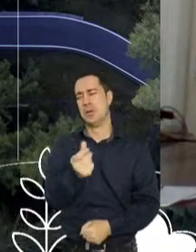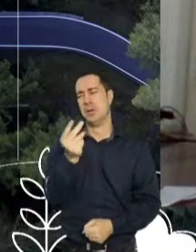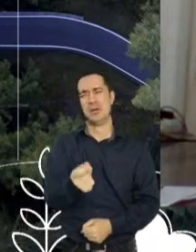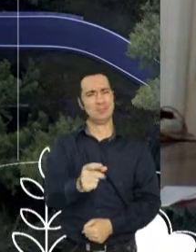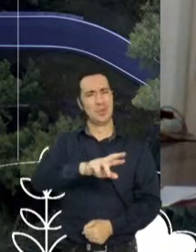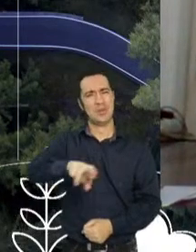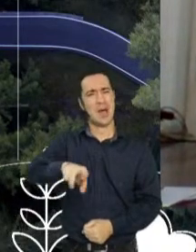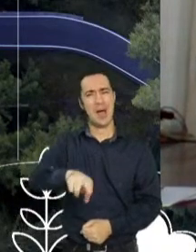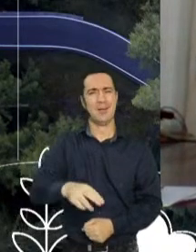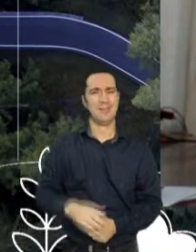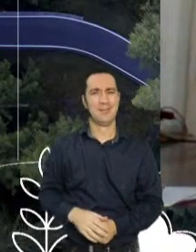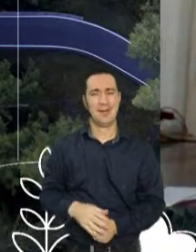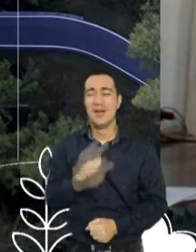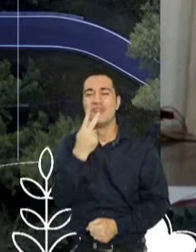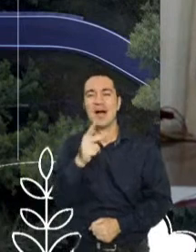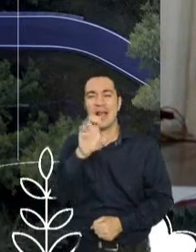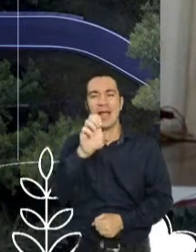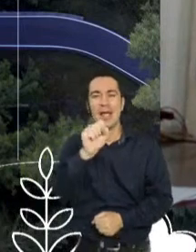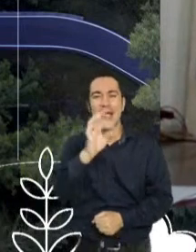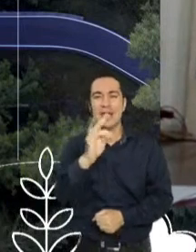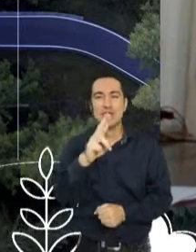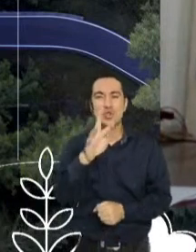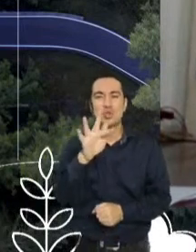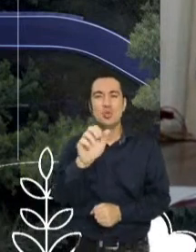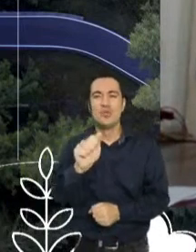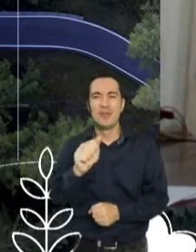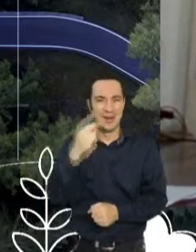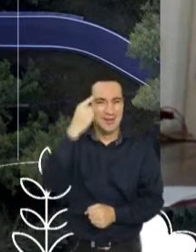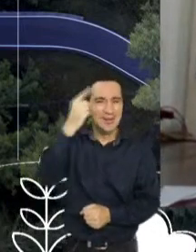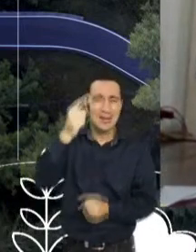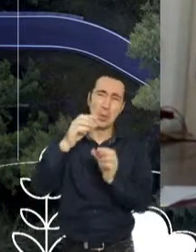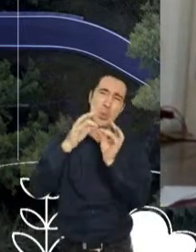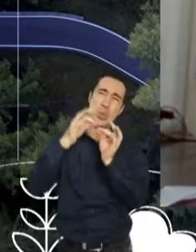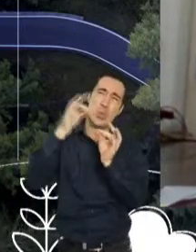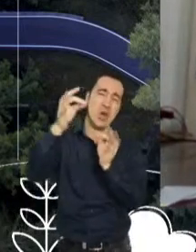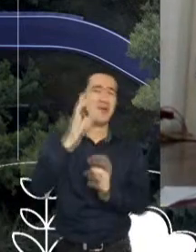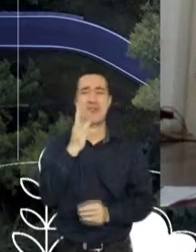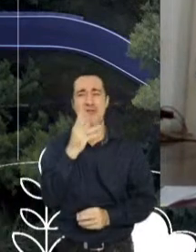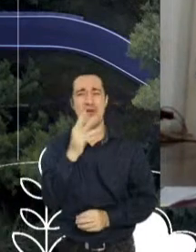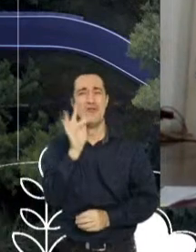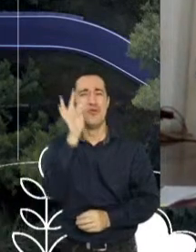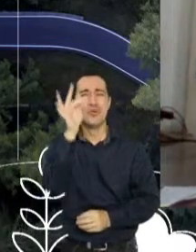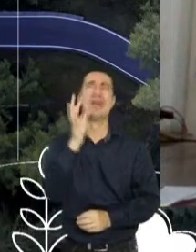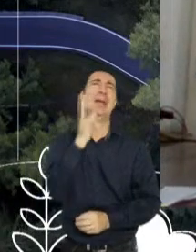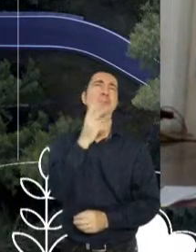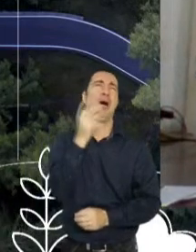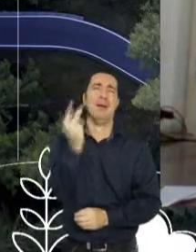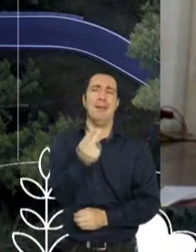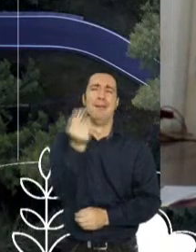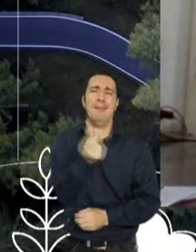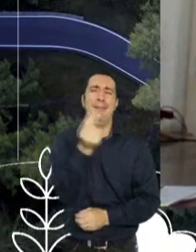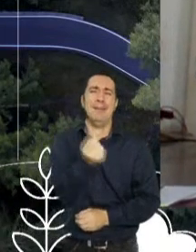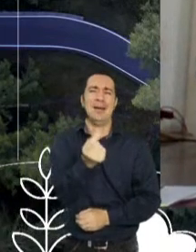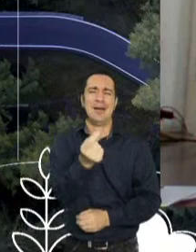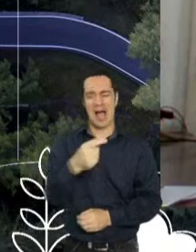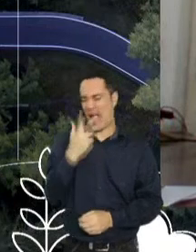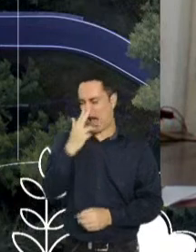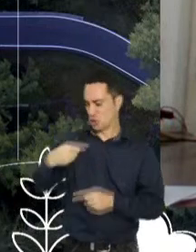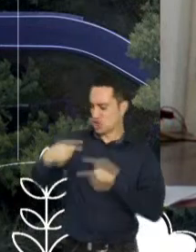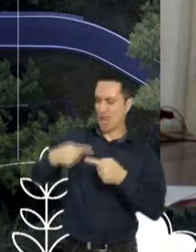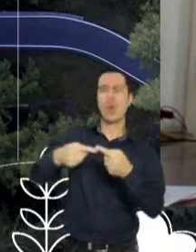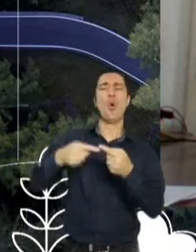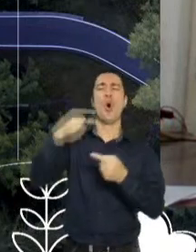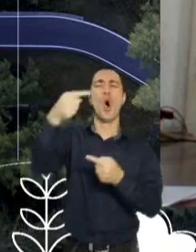gente fala de gás de efeito estufa, a gente joga lá para o polo, longe, né? E que demora muito tempo, não vai acontecer na nossa